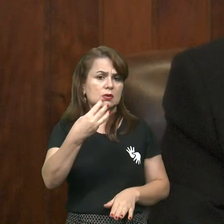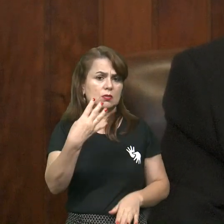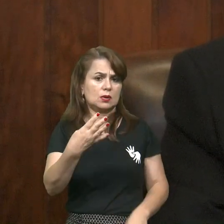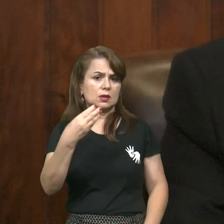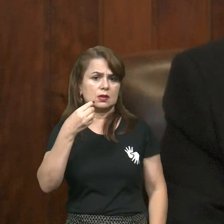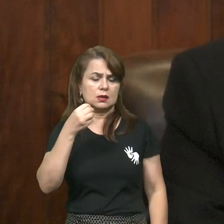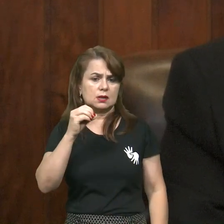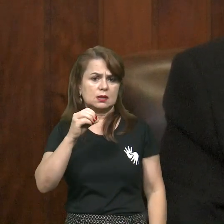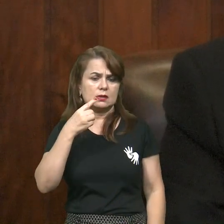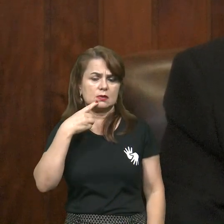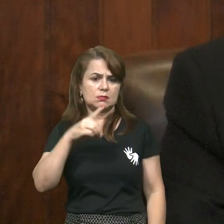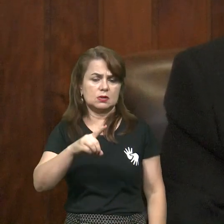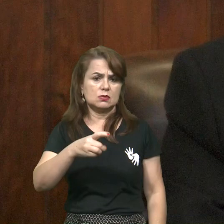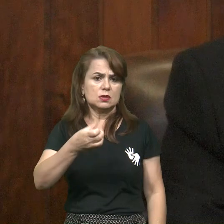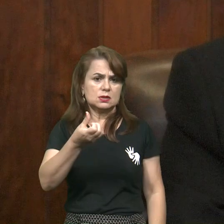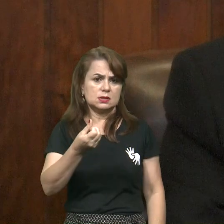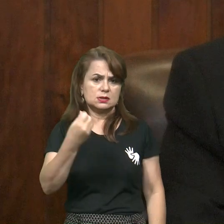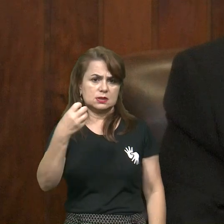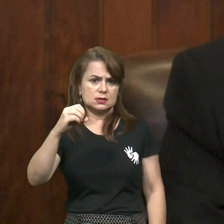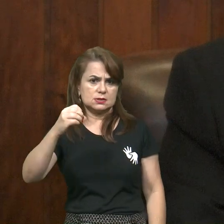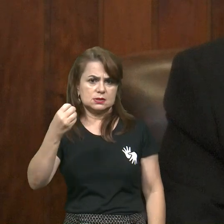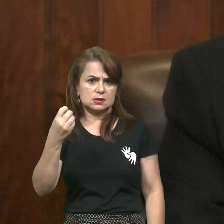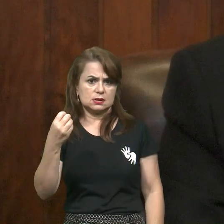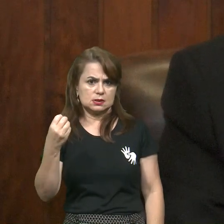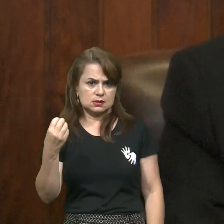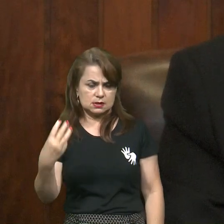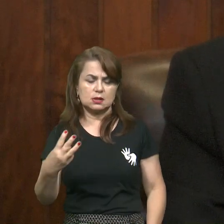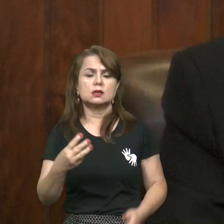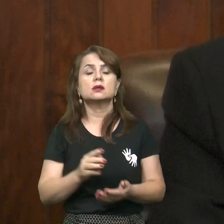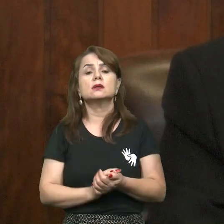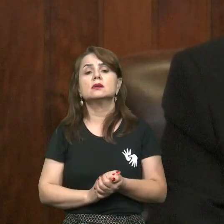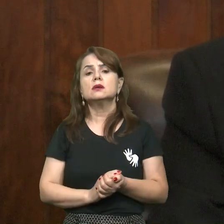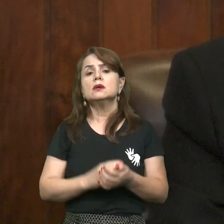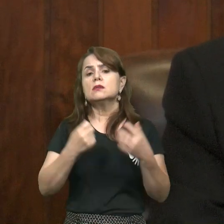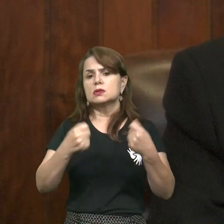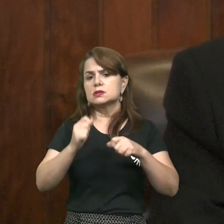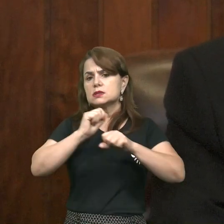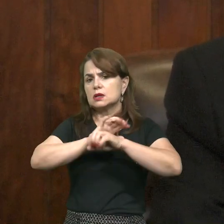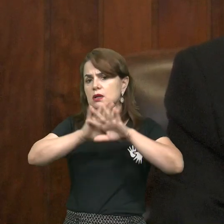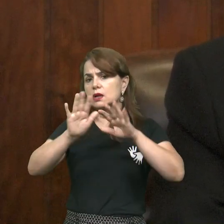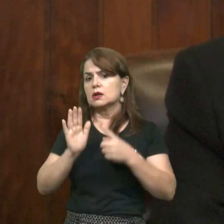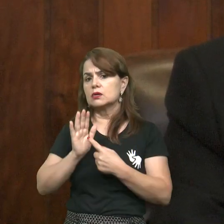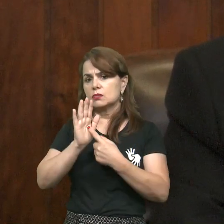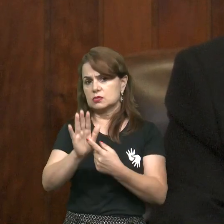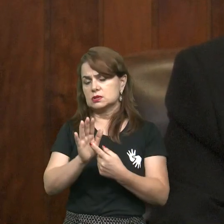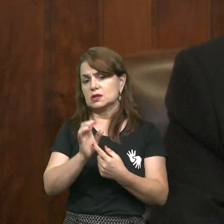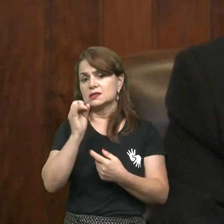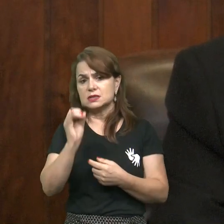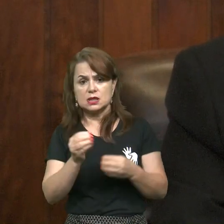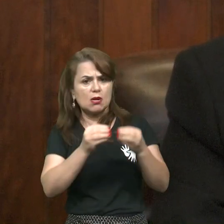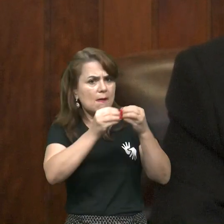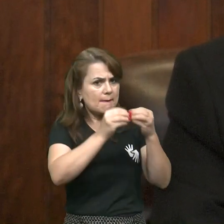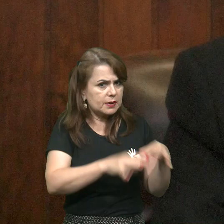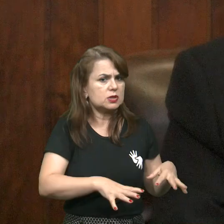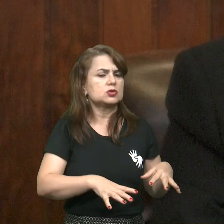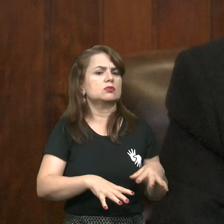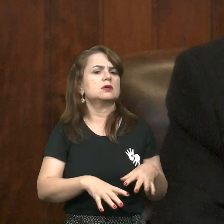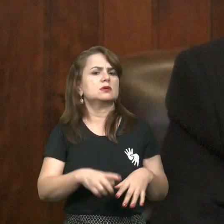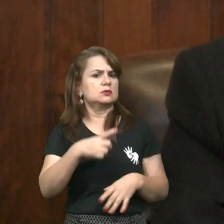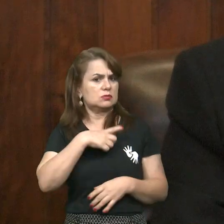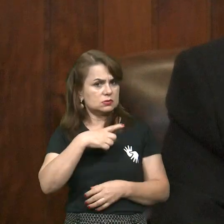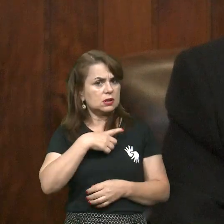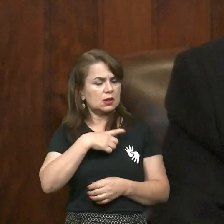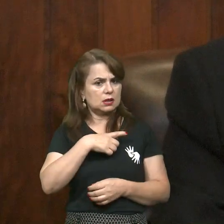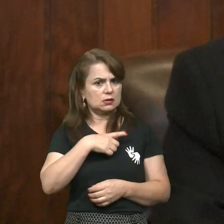40.603, de 16 de março de 2022, a fim de esclarecimento se houve dano ao erário, conforme consta